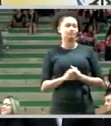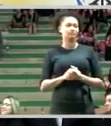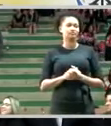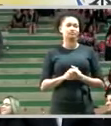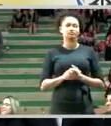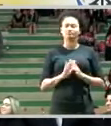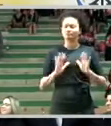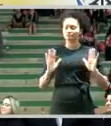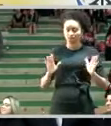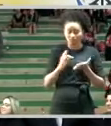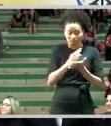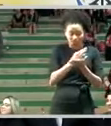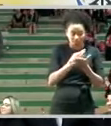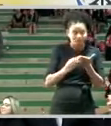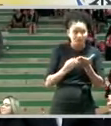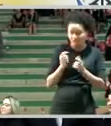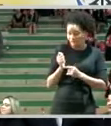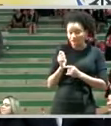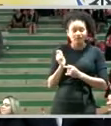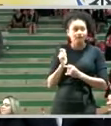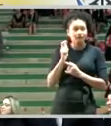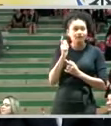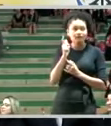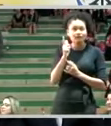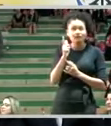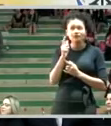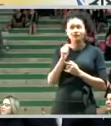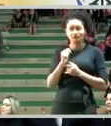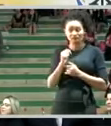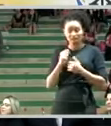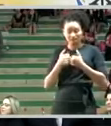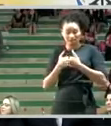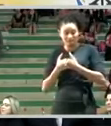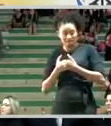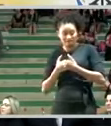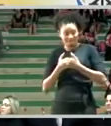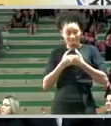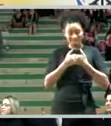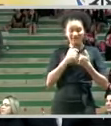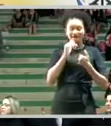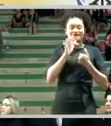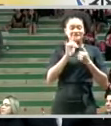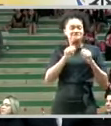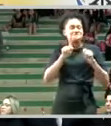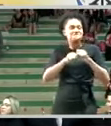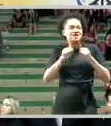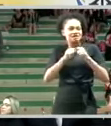Veja que o texto diz: Davi a fez levar. Ou seja,